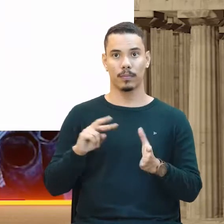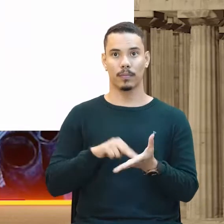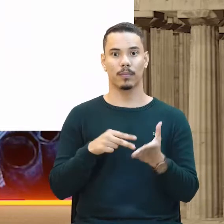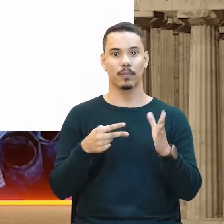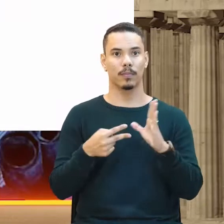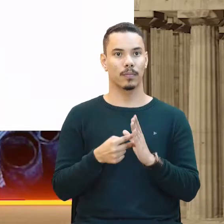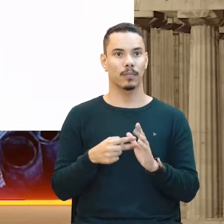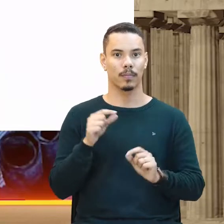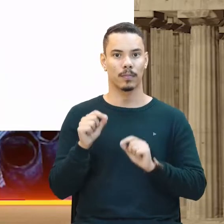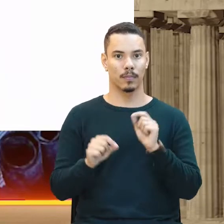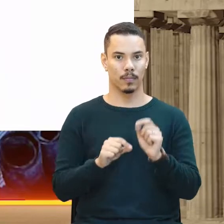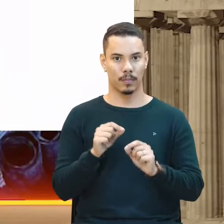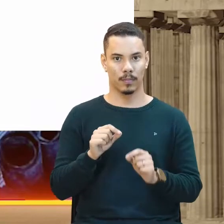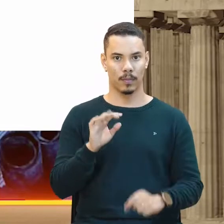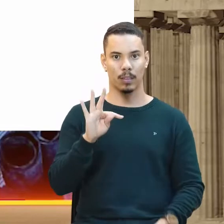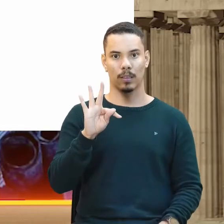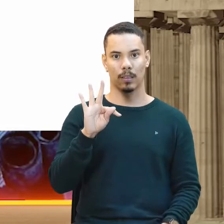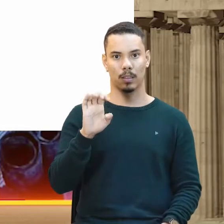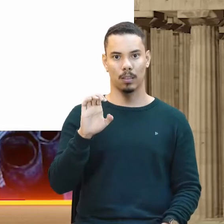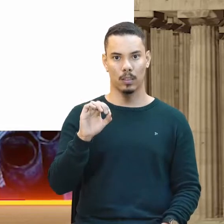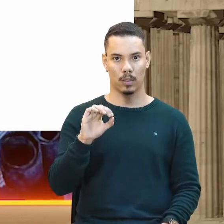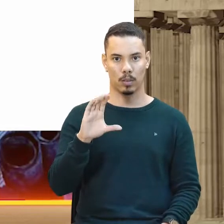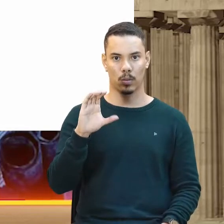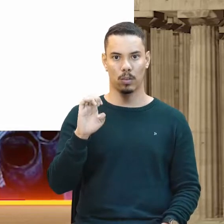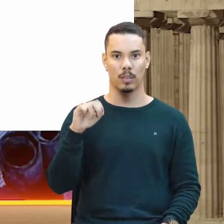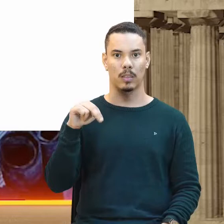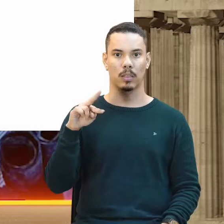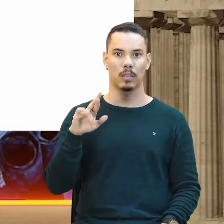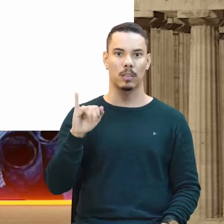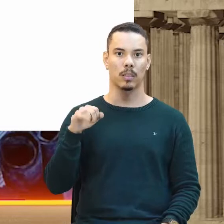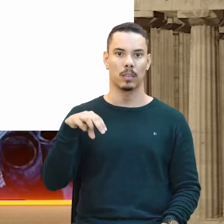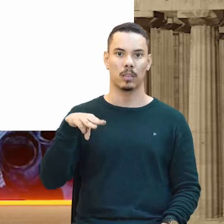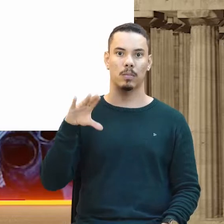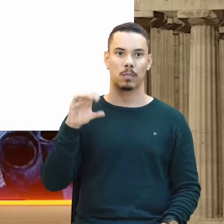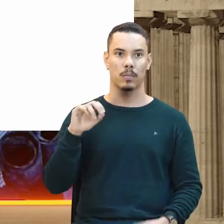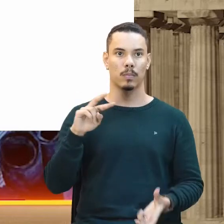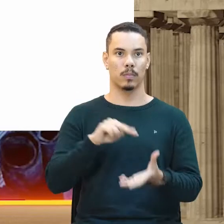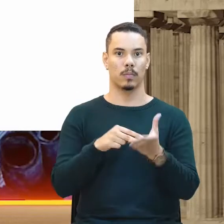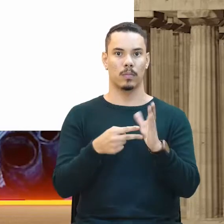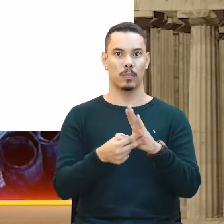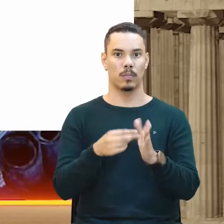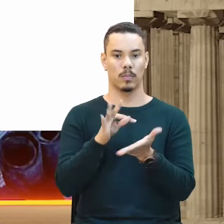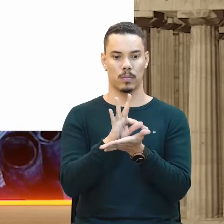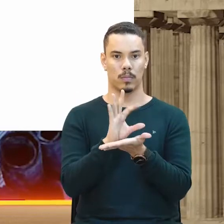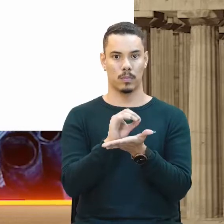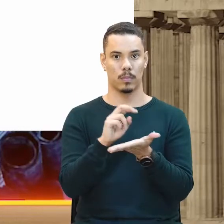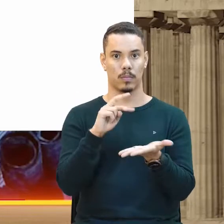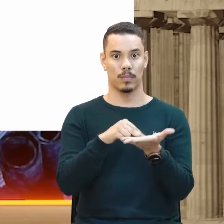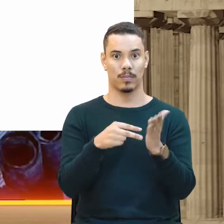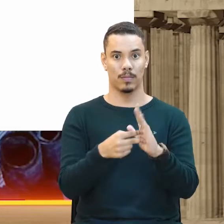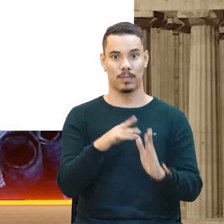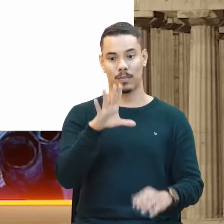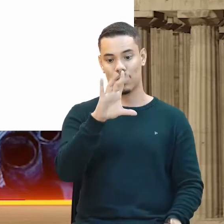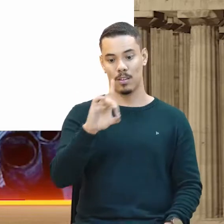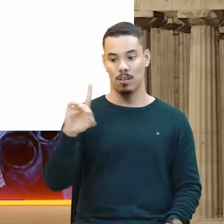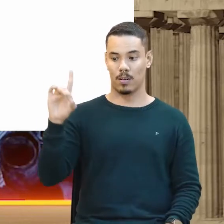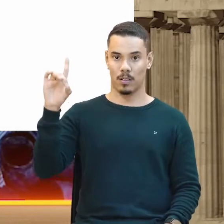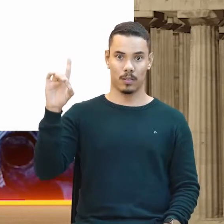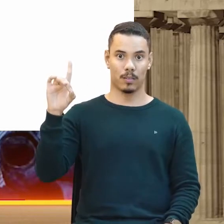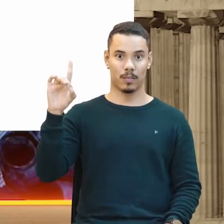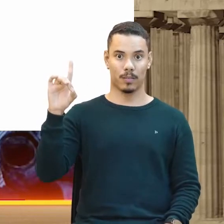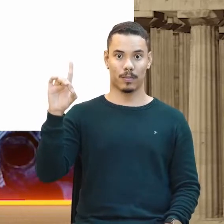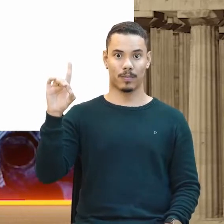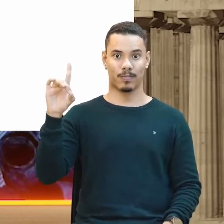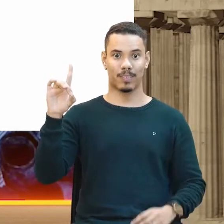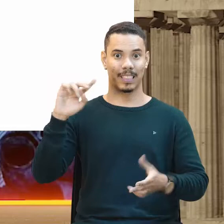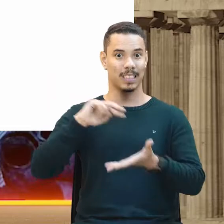chamado teocentrismo. Teocêntrico. Theos, do grego, significa Deus. Então, Deus é